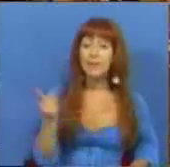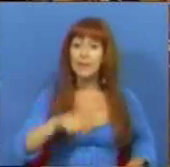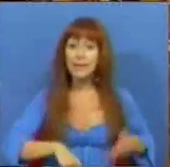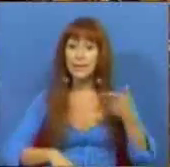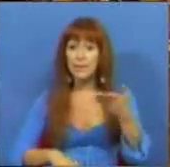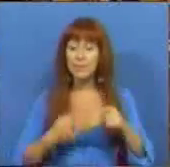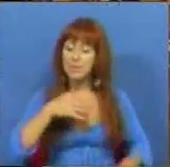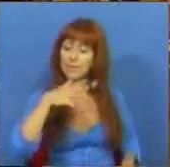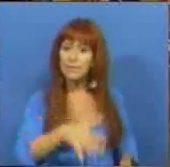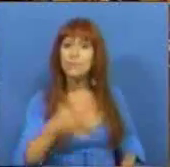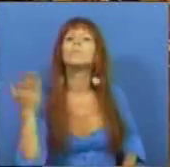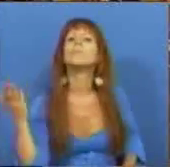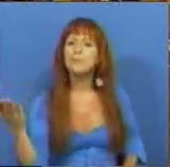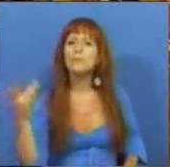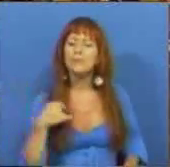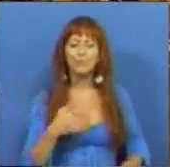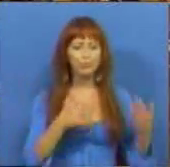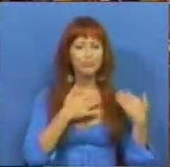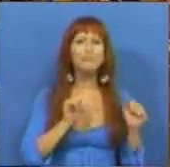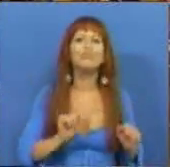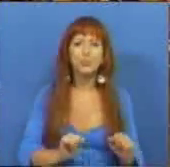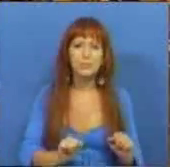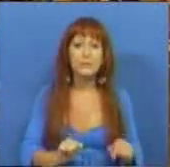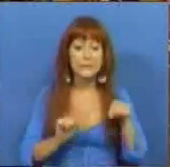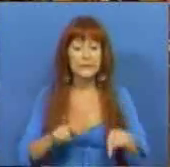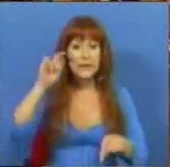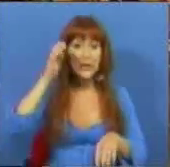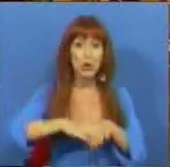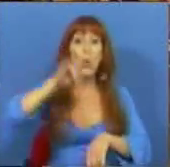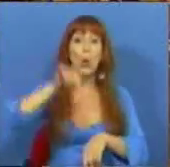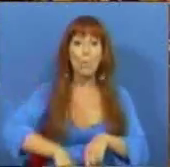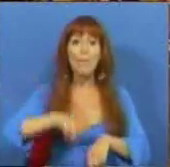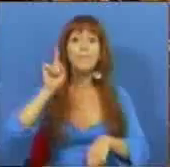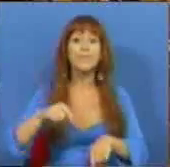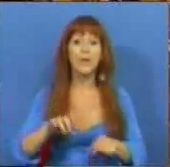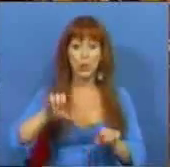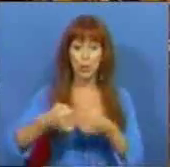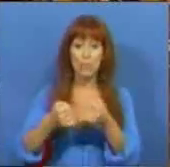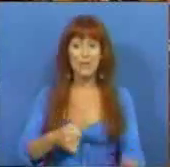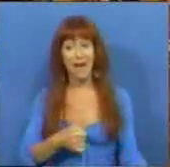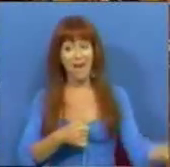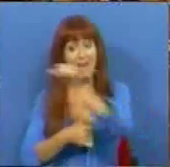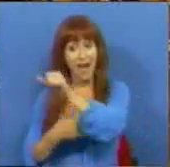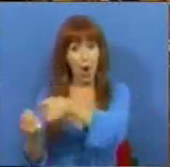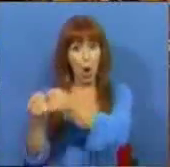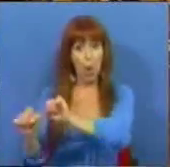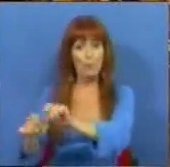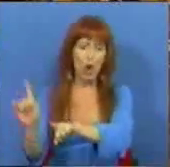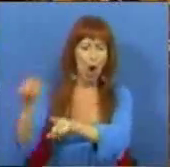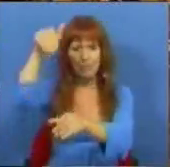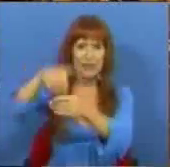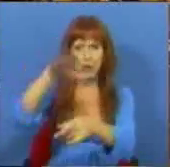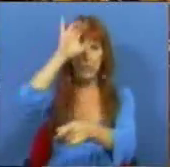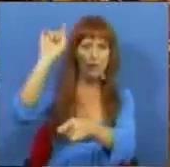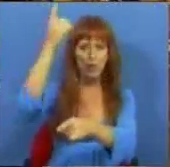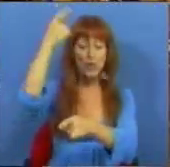também a dizer que a responsabilidade desta crise é do partido que está na oposição não estar no